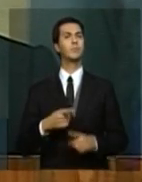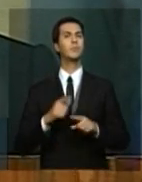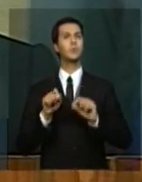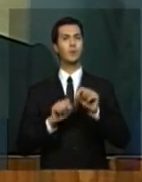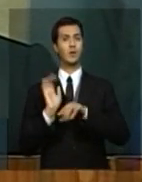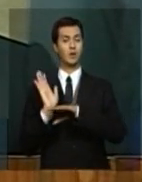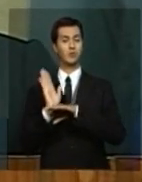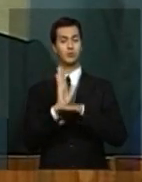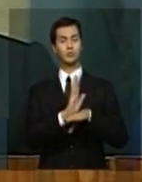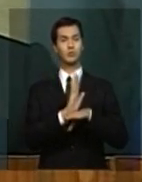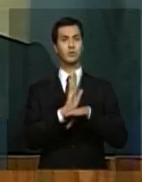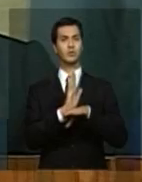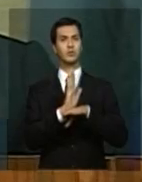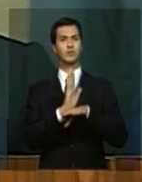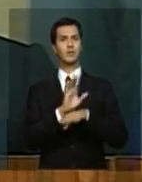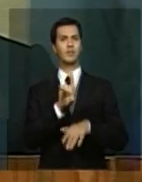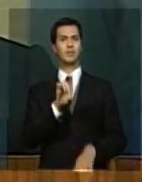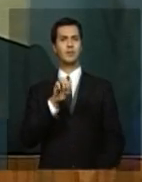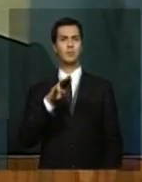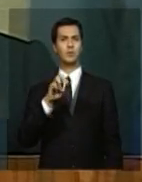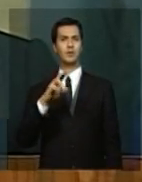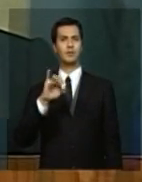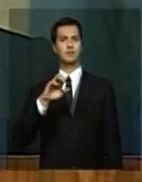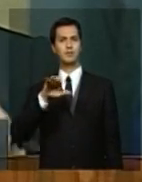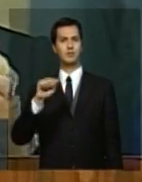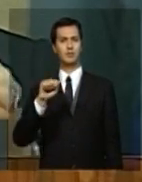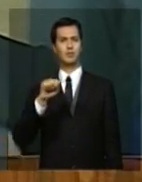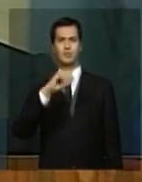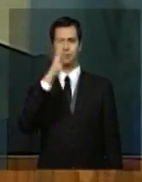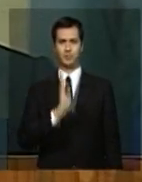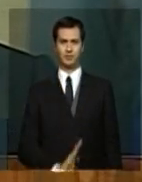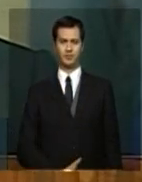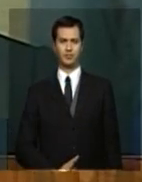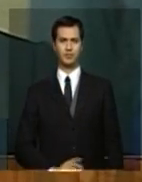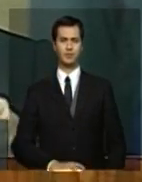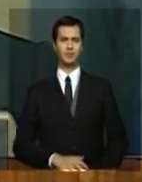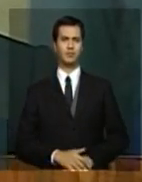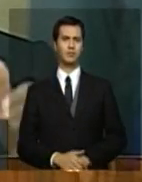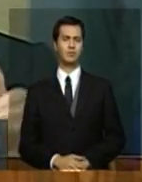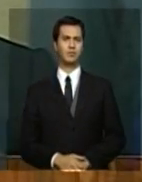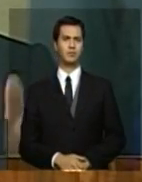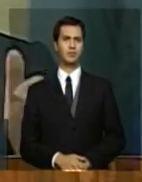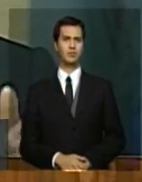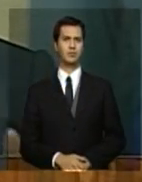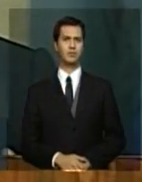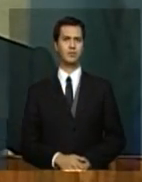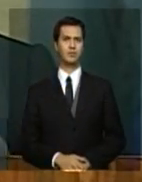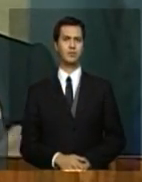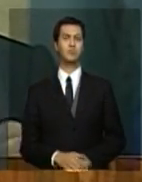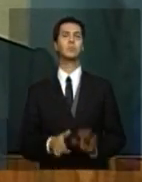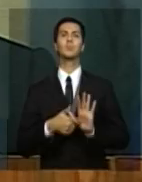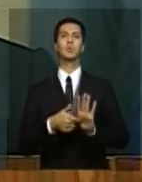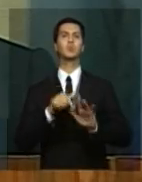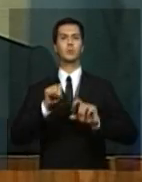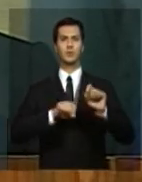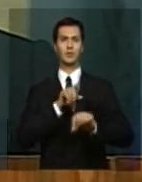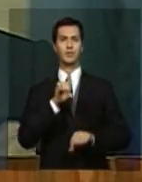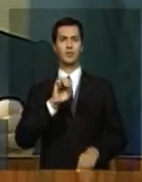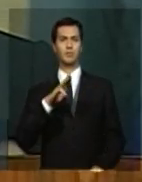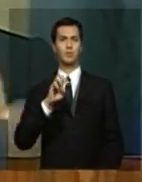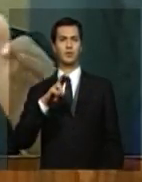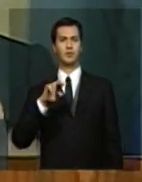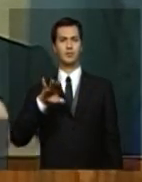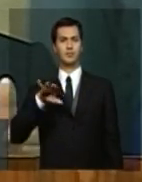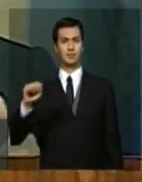consolidação da Democracia brasileira mostrando que não existe democracia brasileira